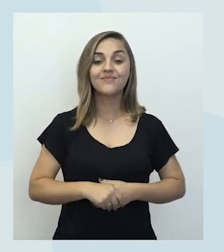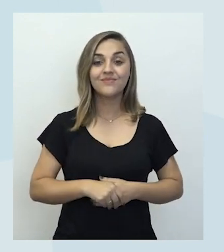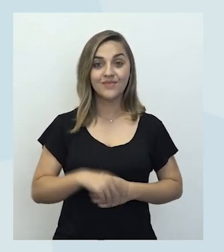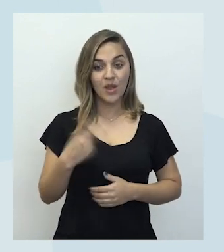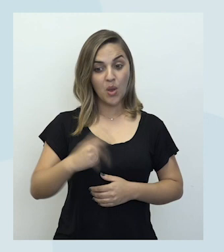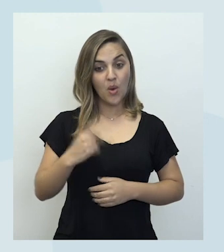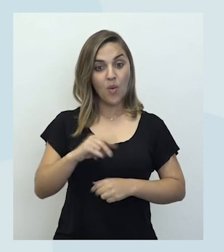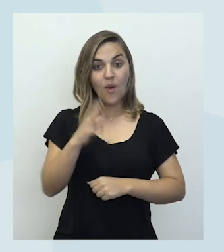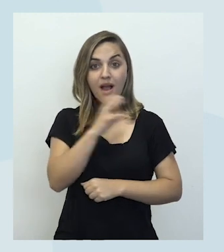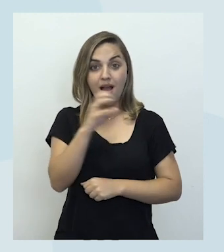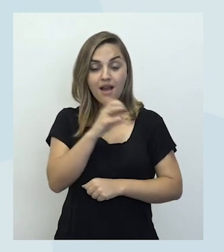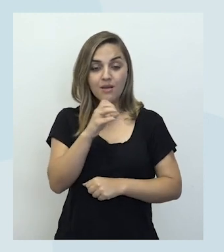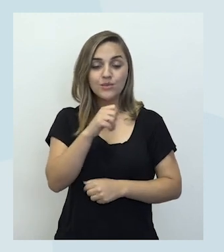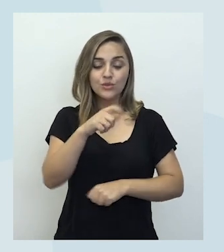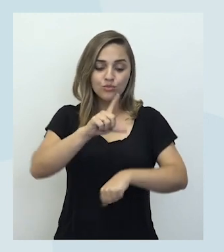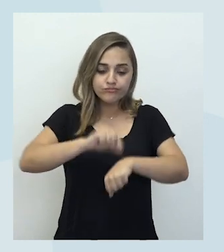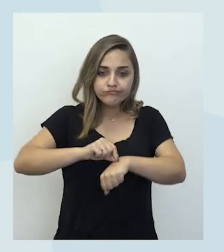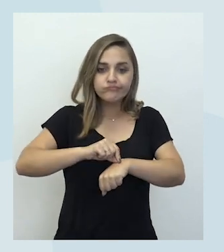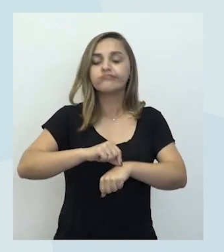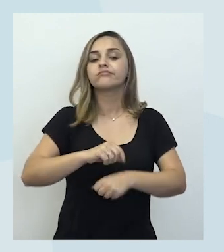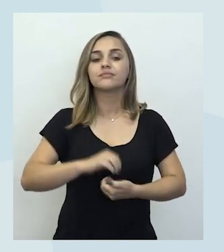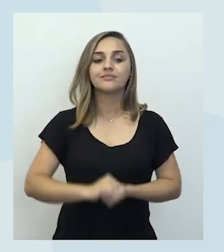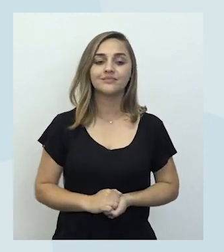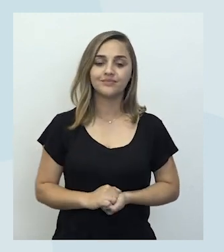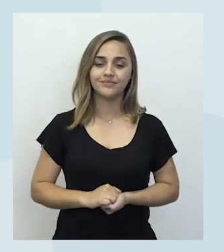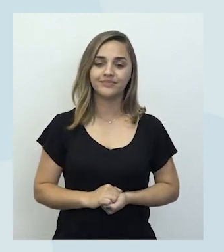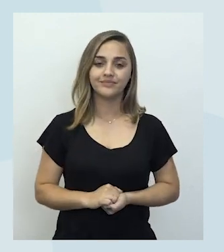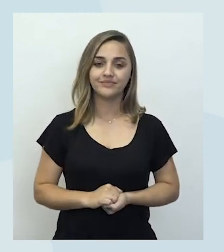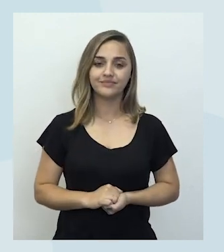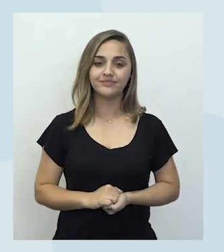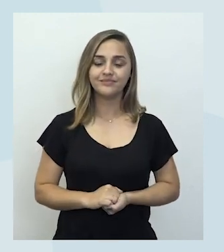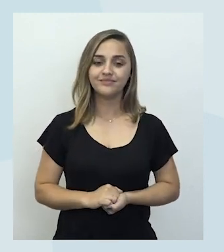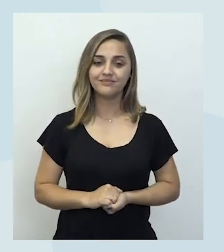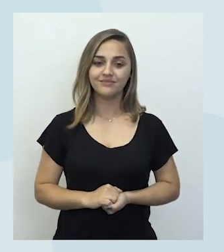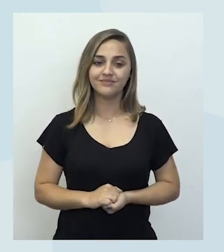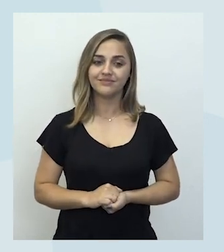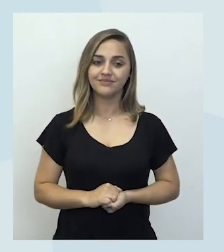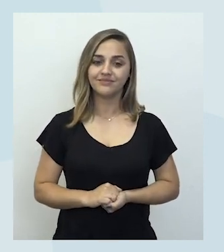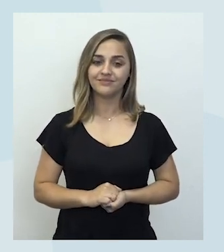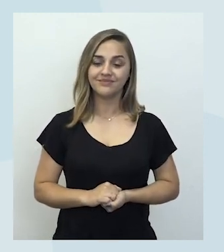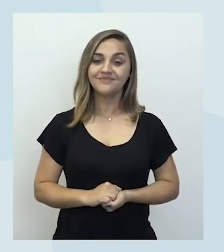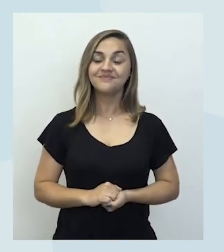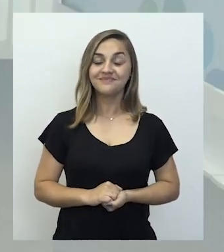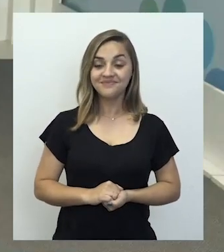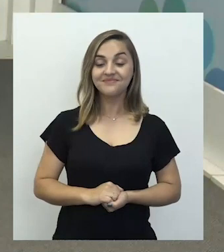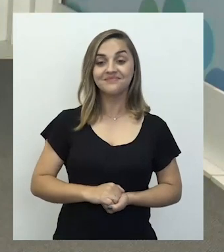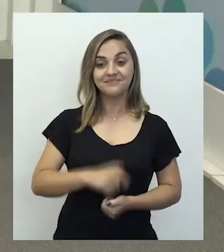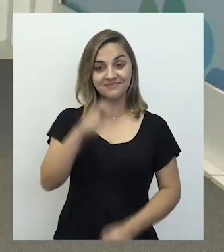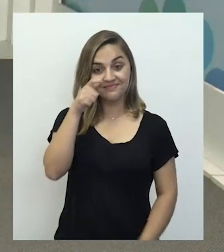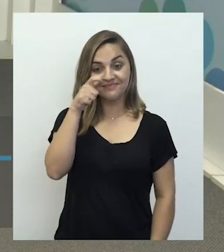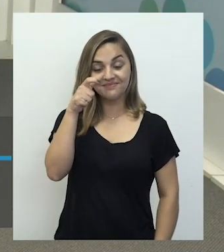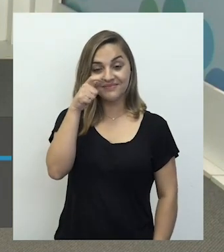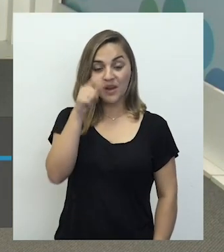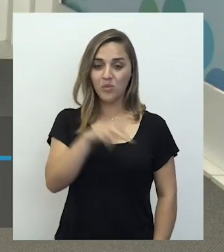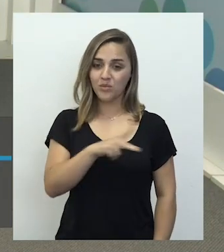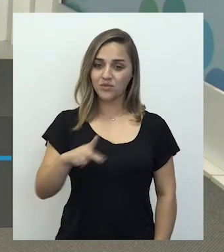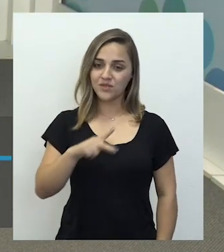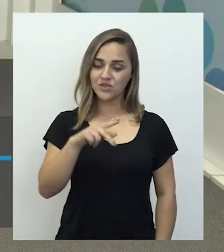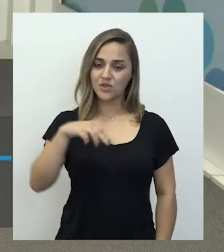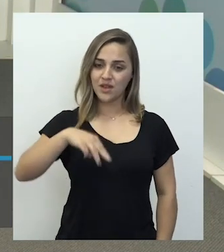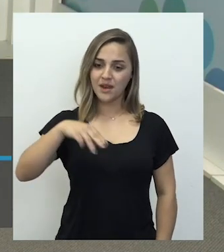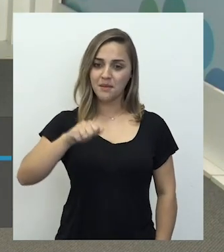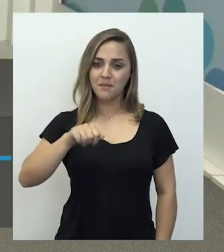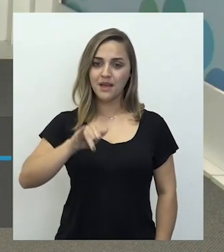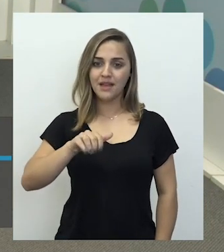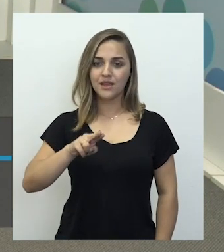professores estão respondendo aí, os alunos... A forma do som foi bem interessante. A professora Marilda